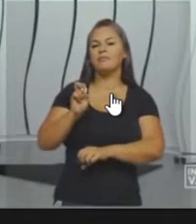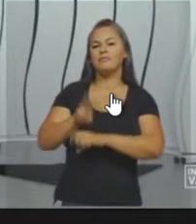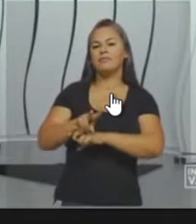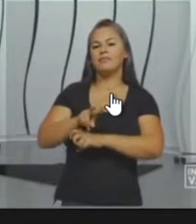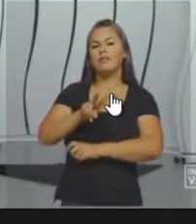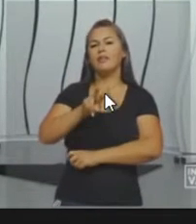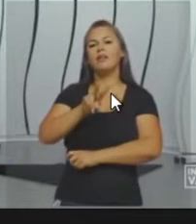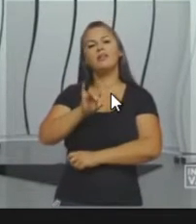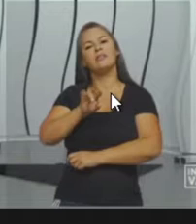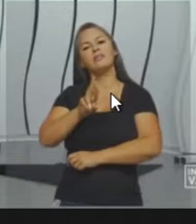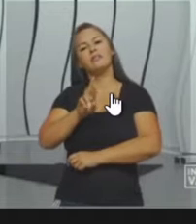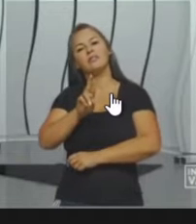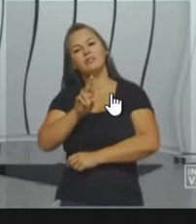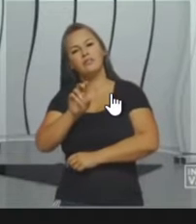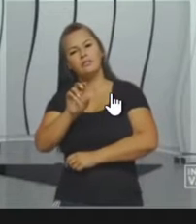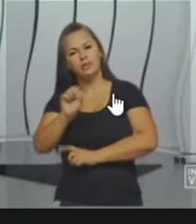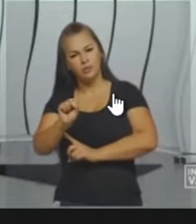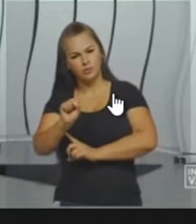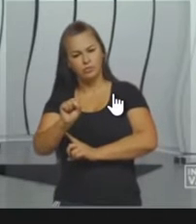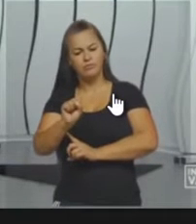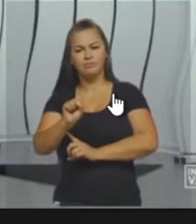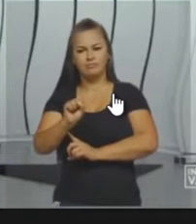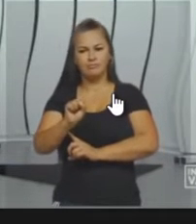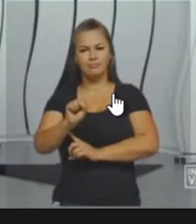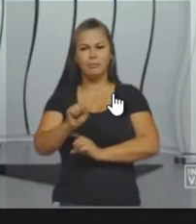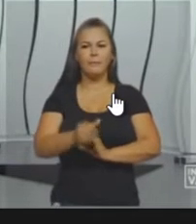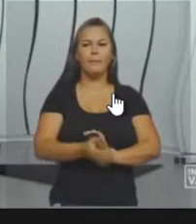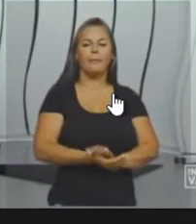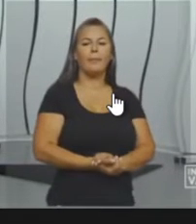reinos e saberemos por quê em breve.